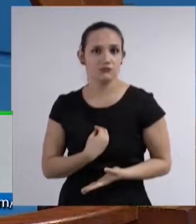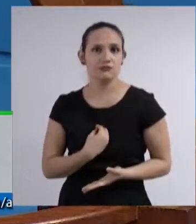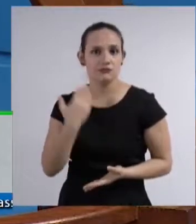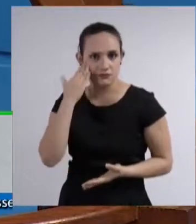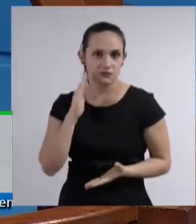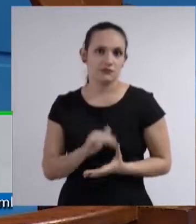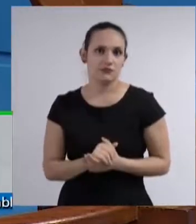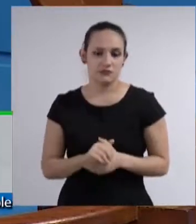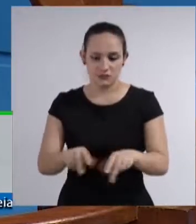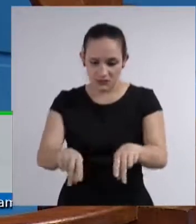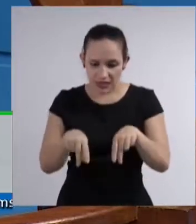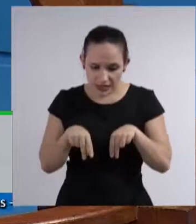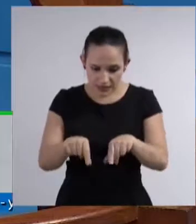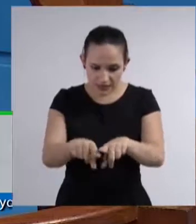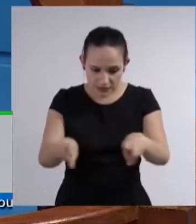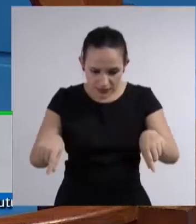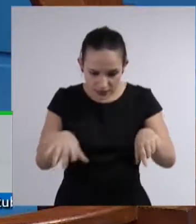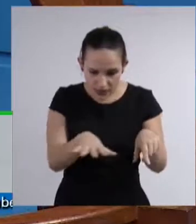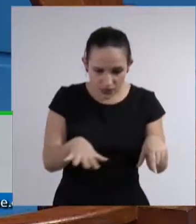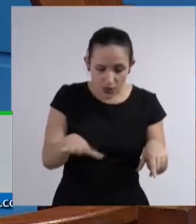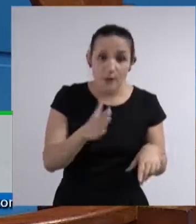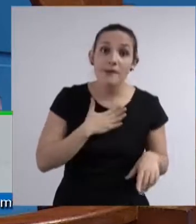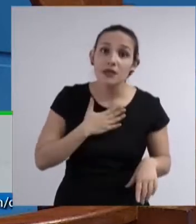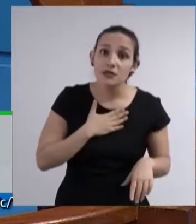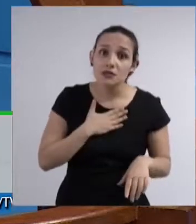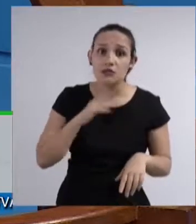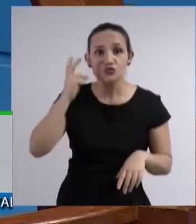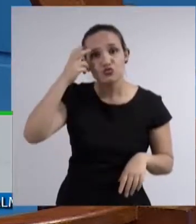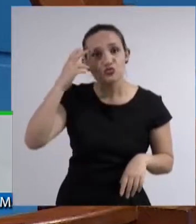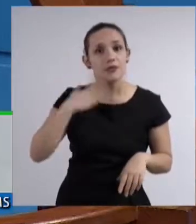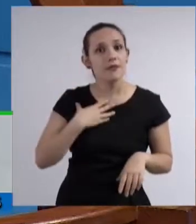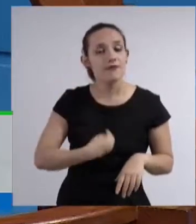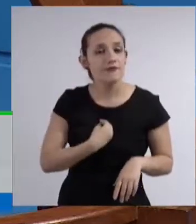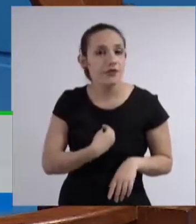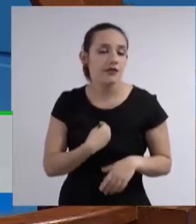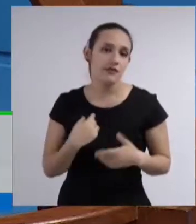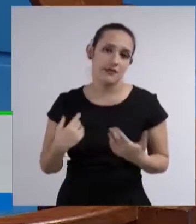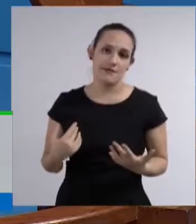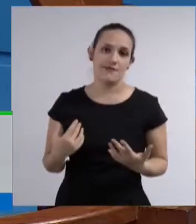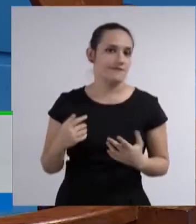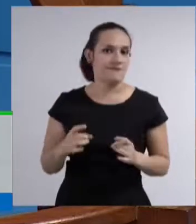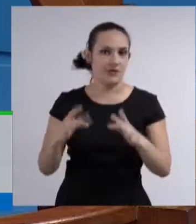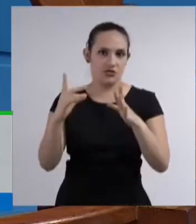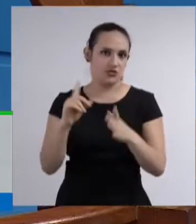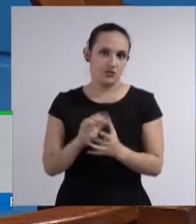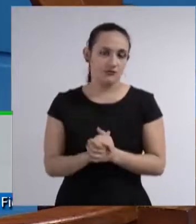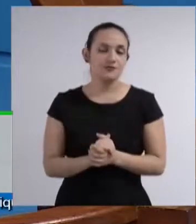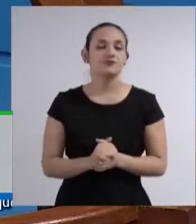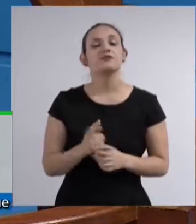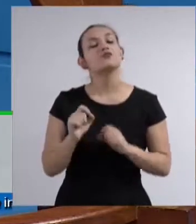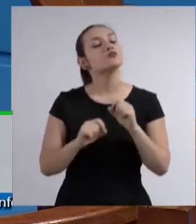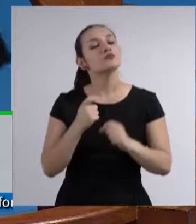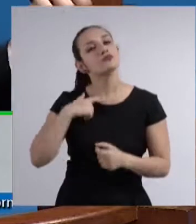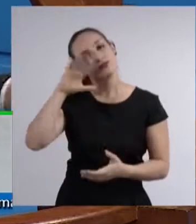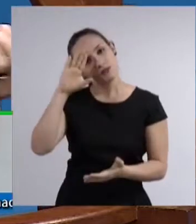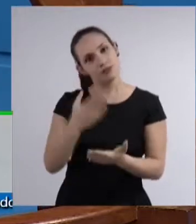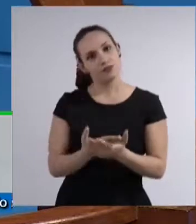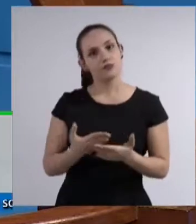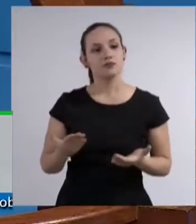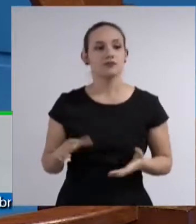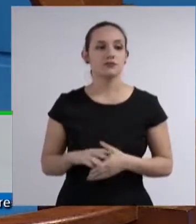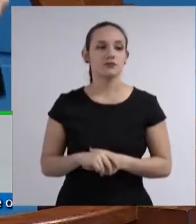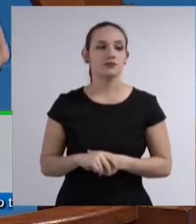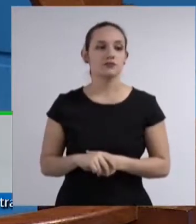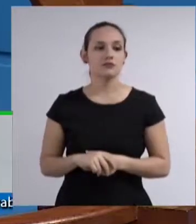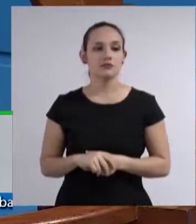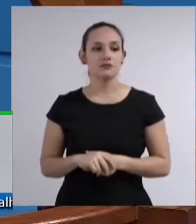né, inclusive da sua cultura, né. Então, eu acredito que, inclusive,